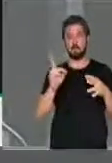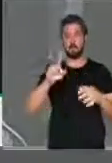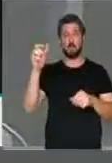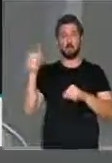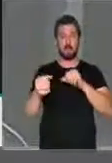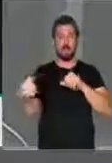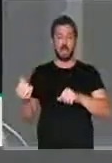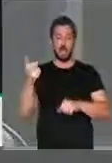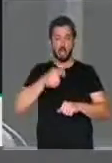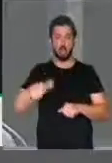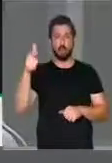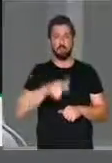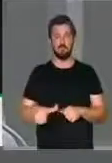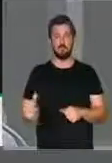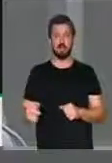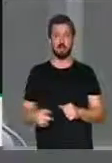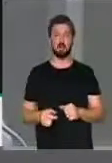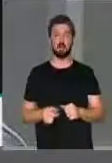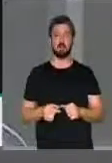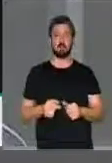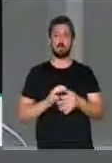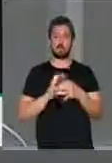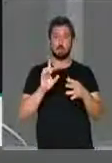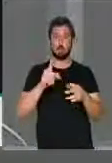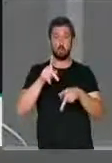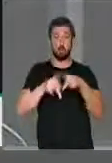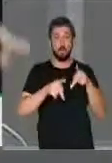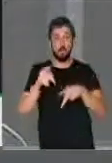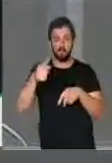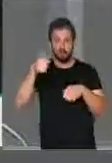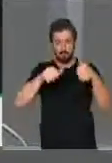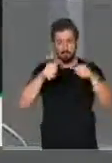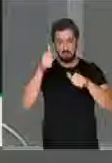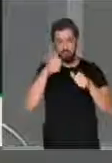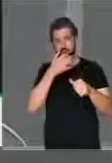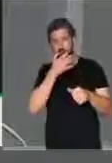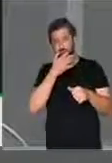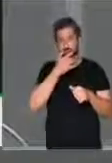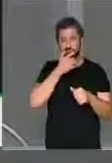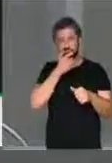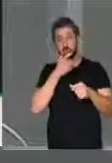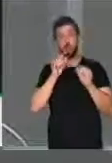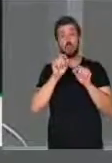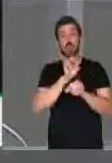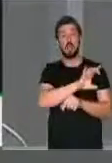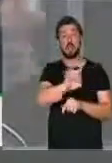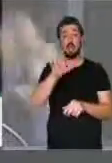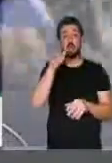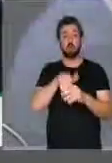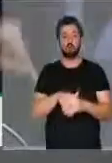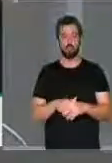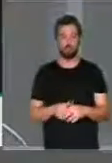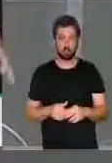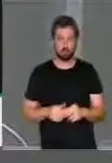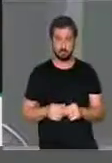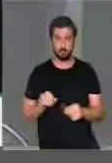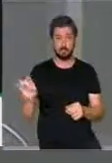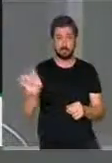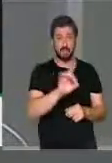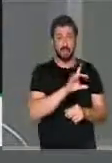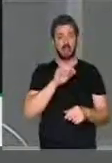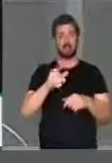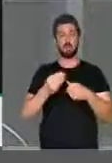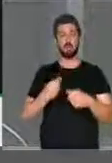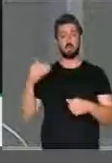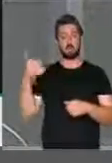permitir renovação, para não permitir que o povo analise e julgue o que cada um votou, o que cada um atuou